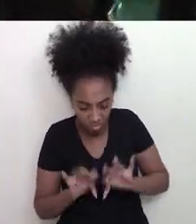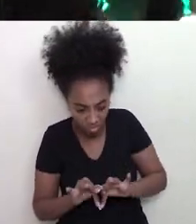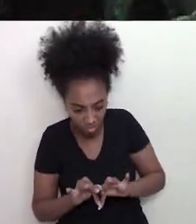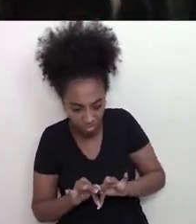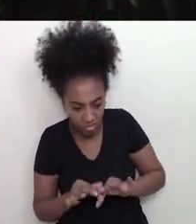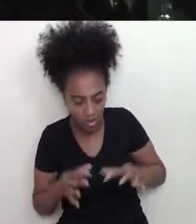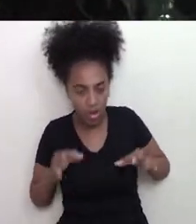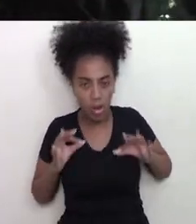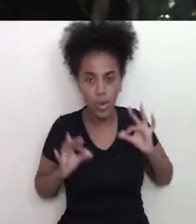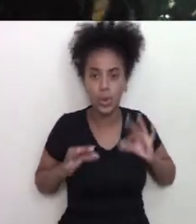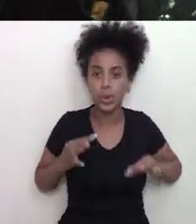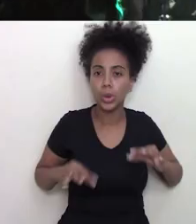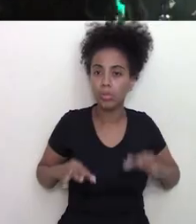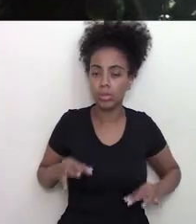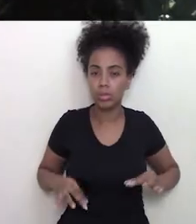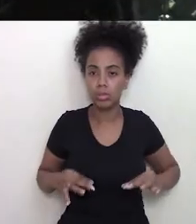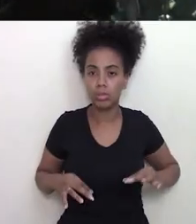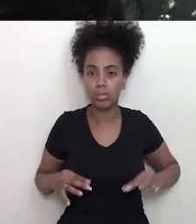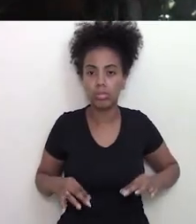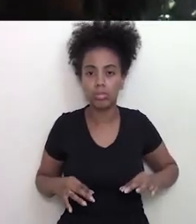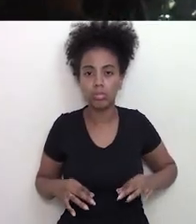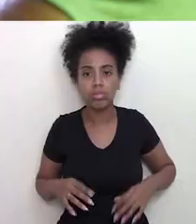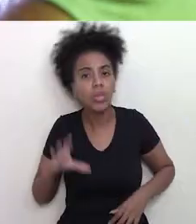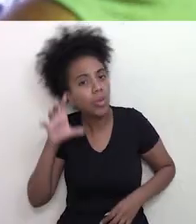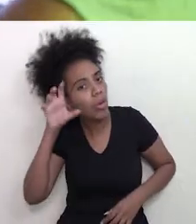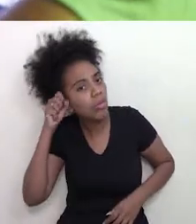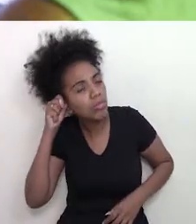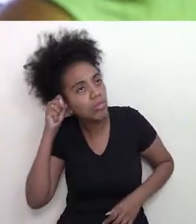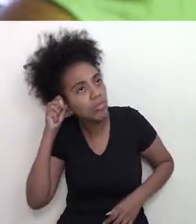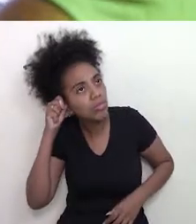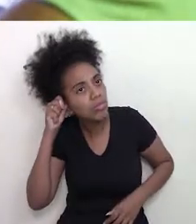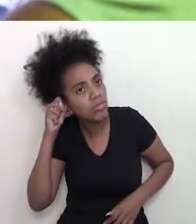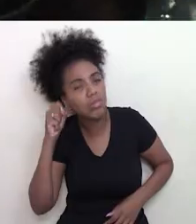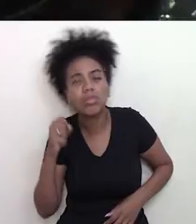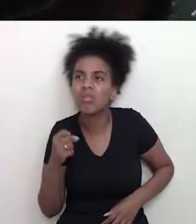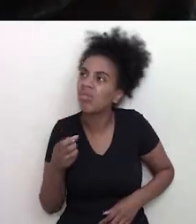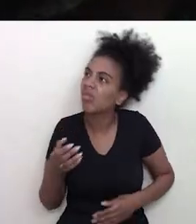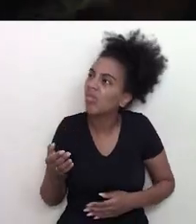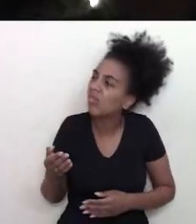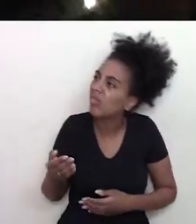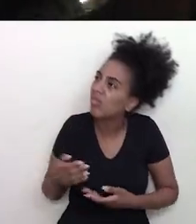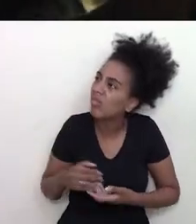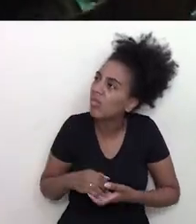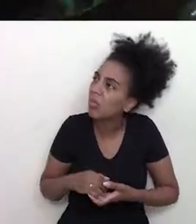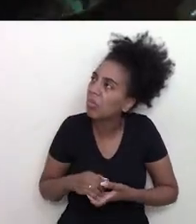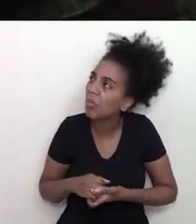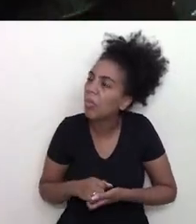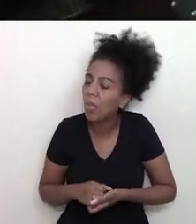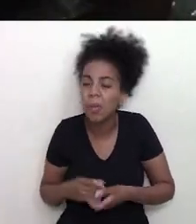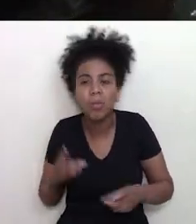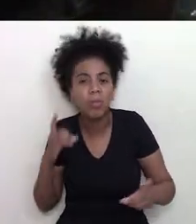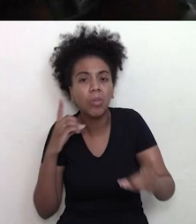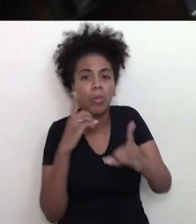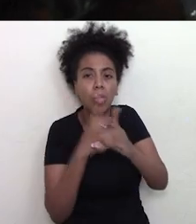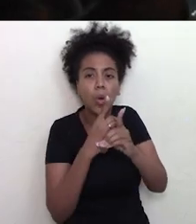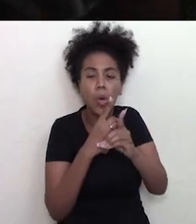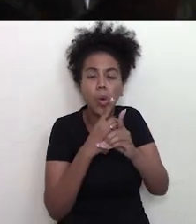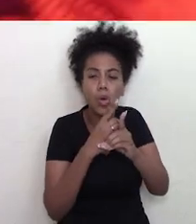eu me arrumava, algo me dizia: você vai encontrar alguém que vai mudar a sua vida inteira da noite pro